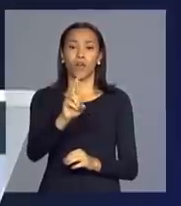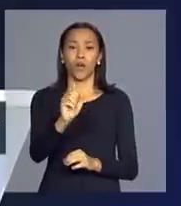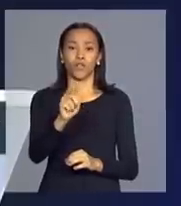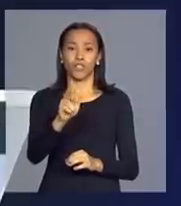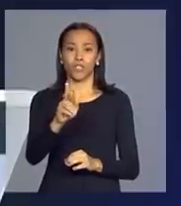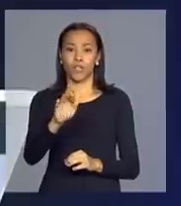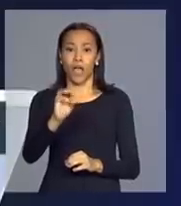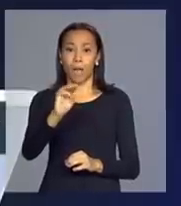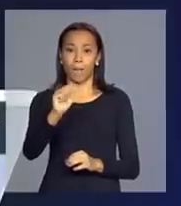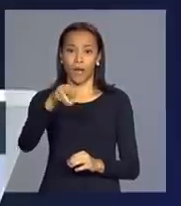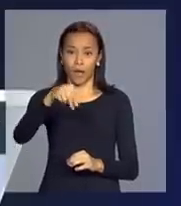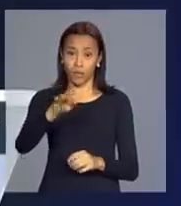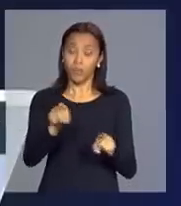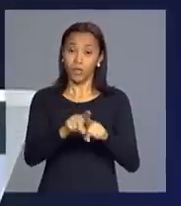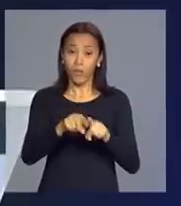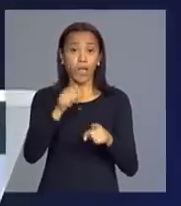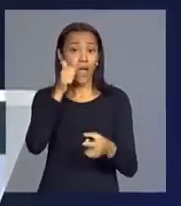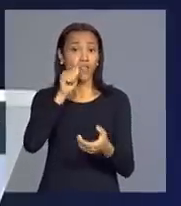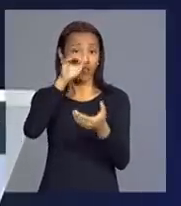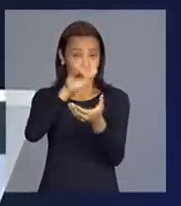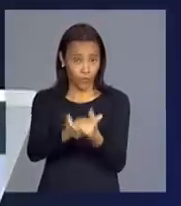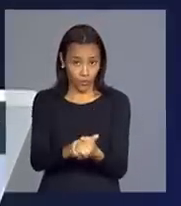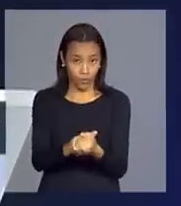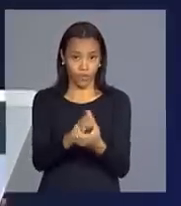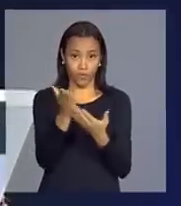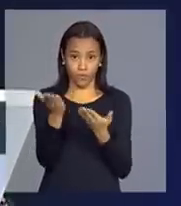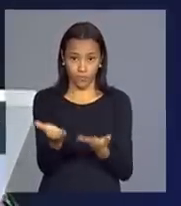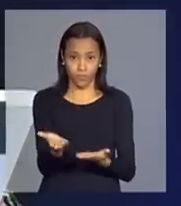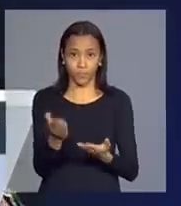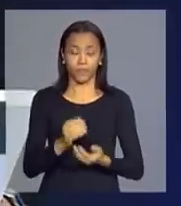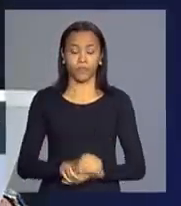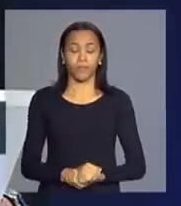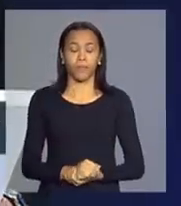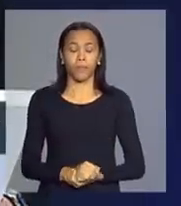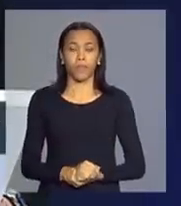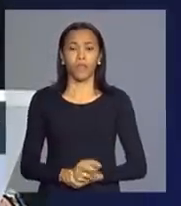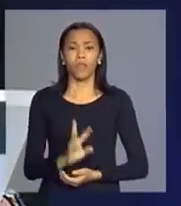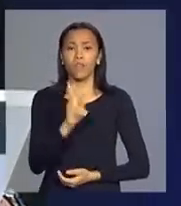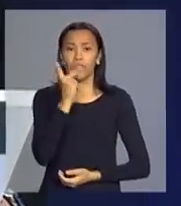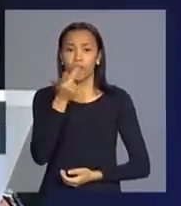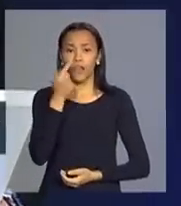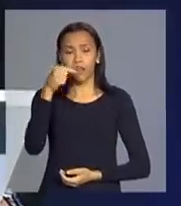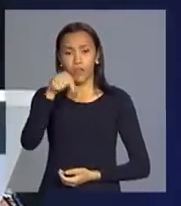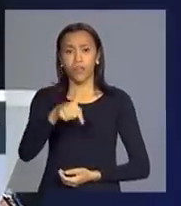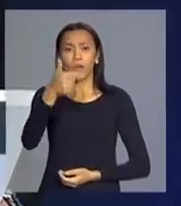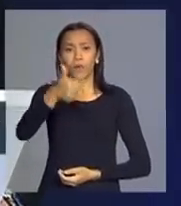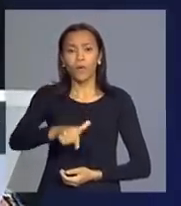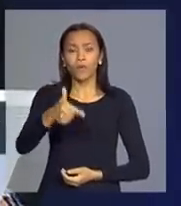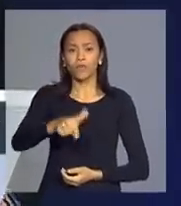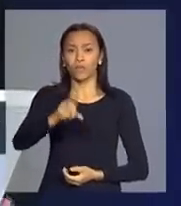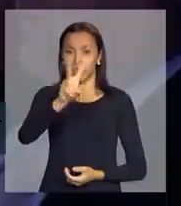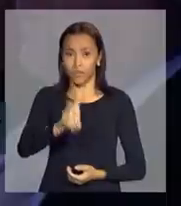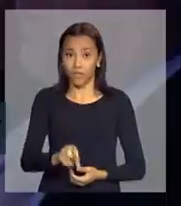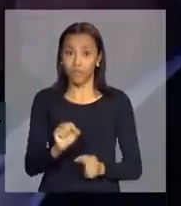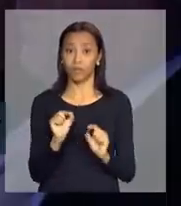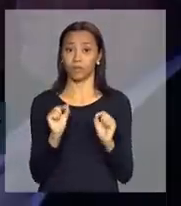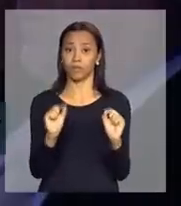esposa, senhora Glória Moreira Salles. E constatar mais uma vez